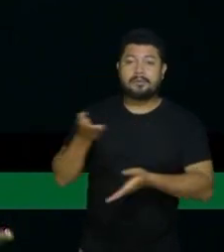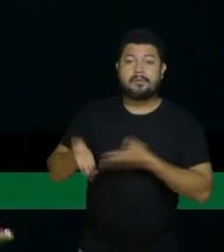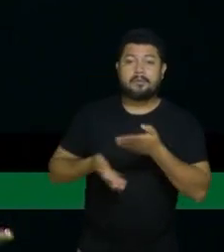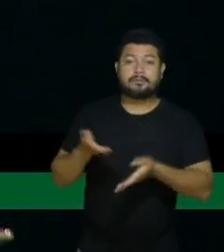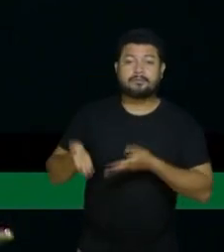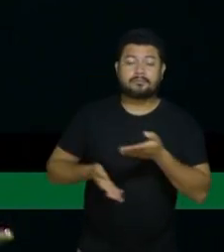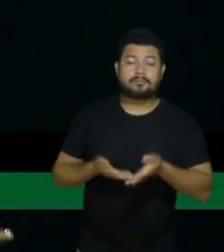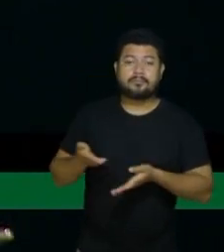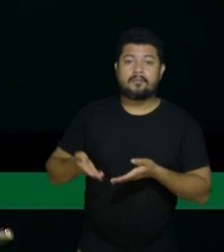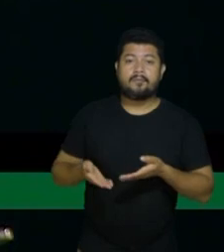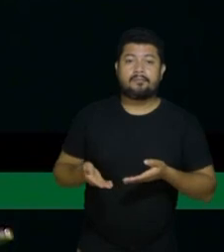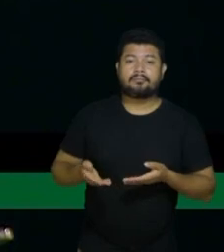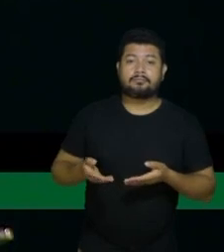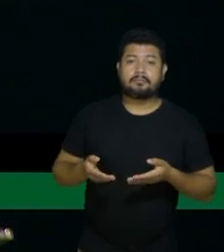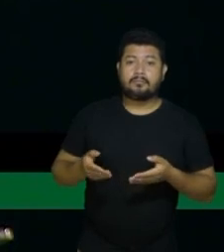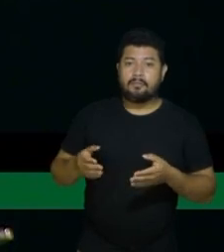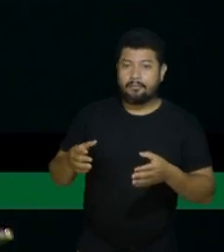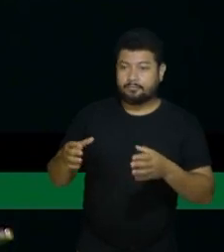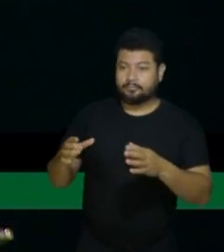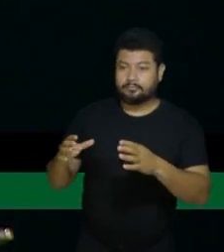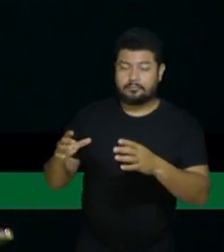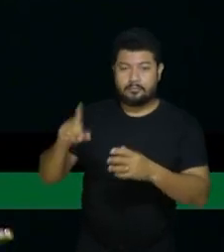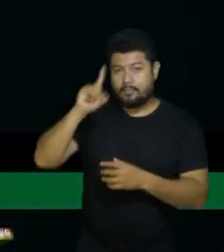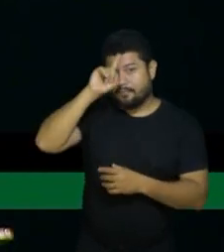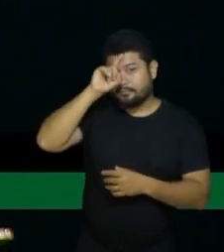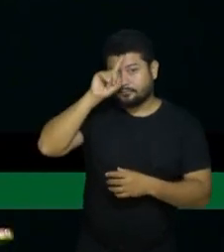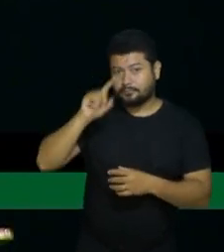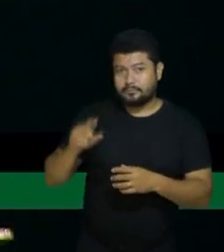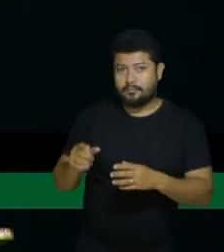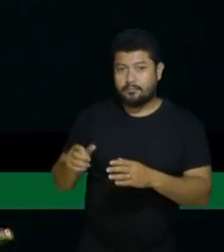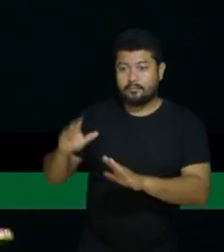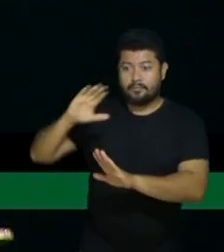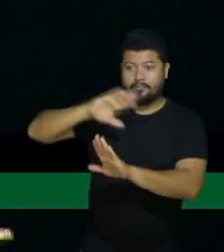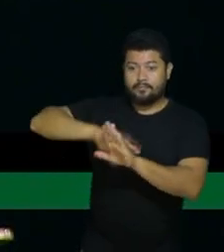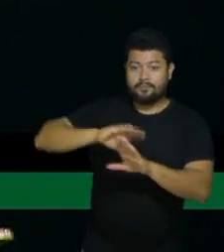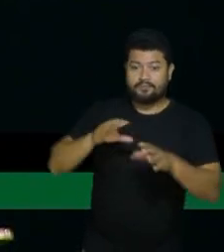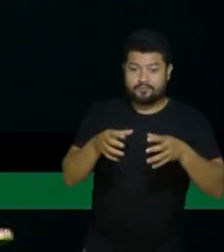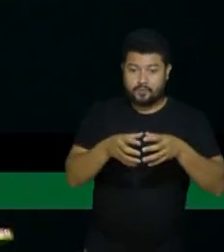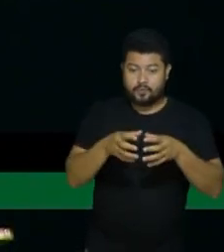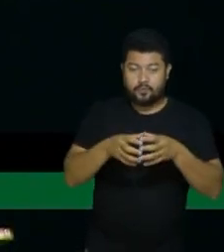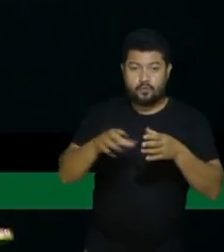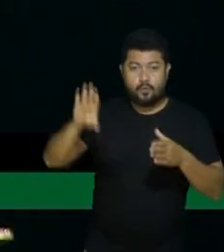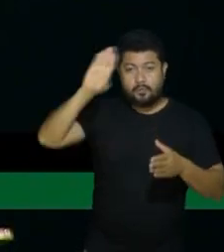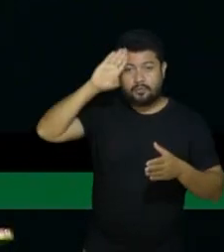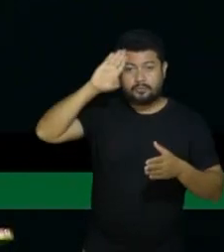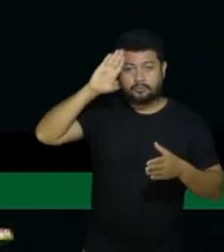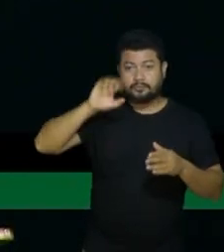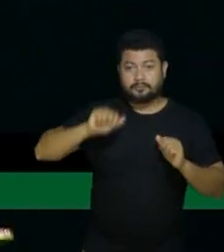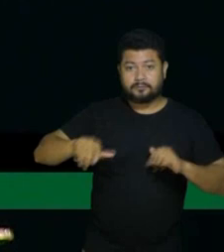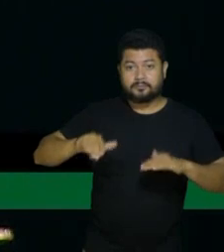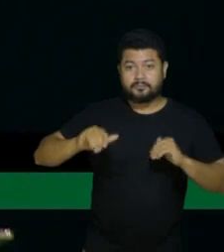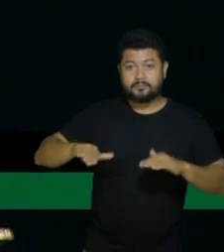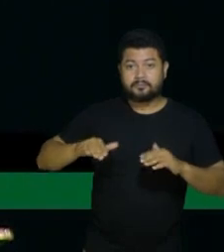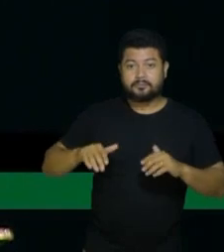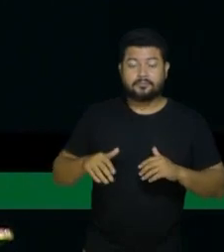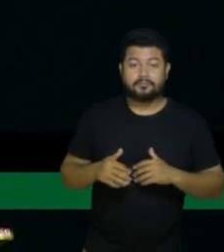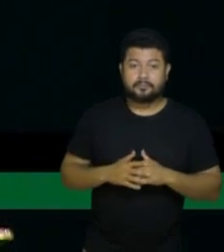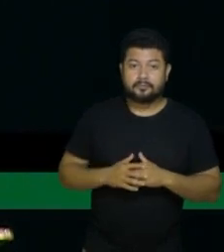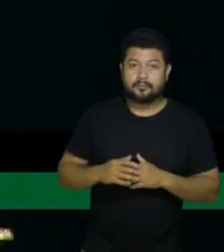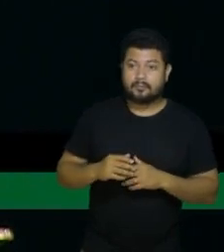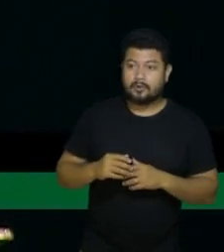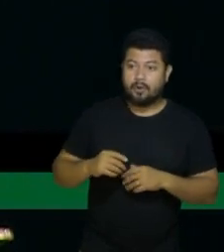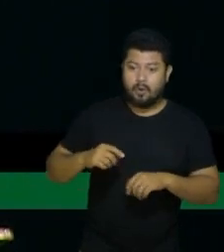num num pequeno Hospital improvisado lá no atrás do batalhão 30 crianças em Du